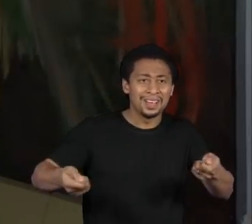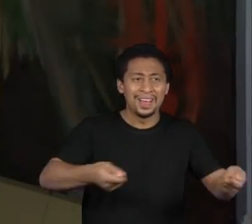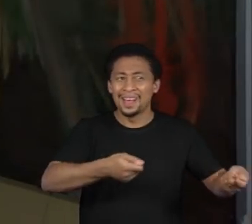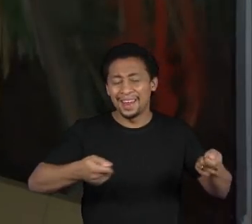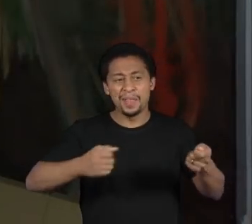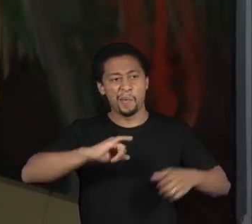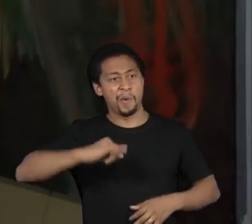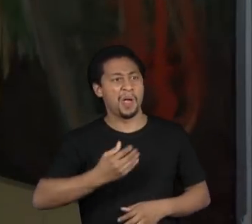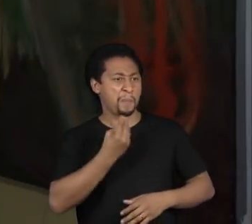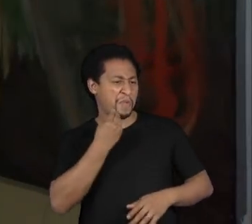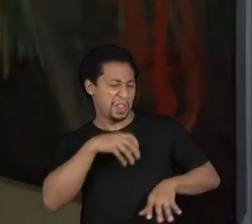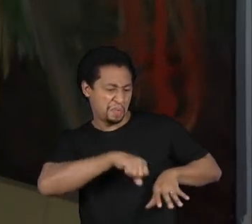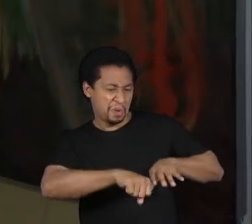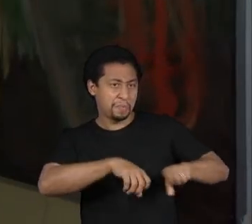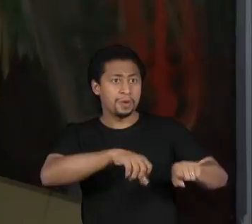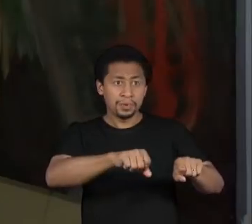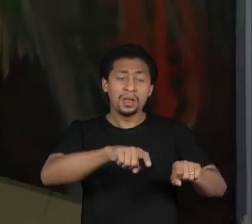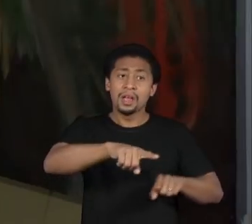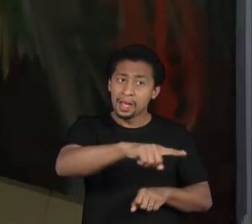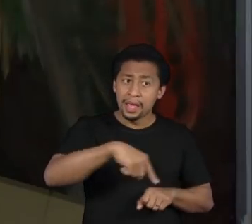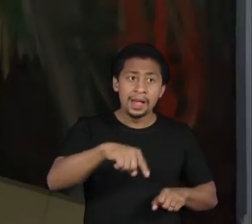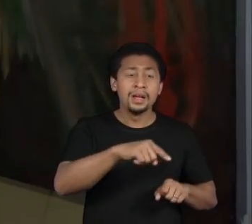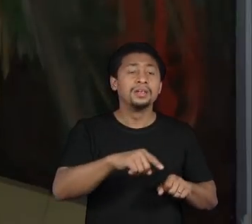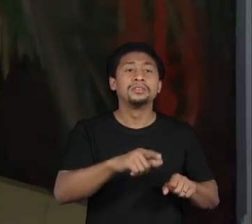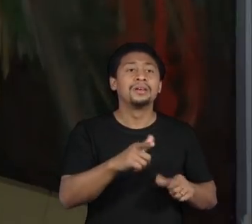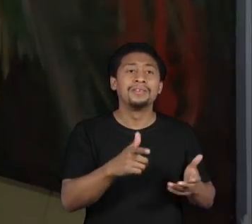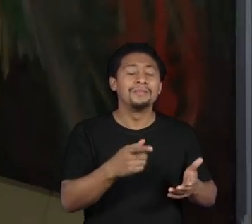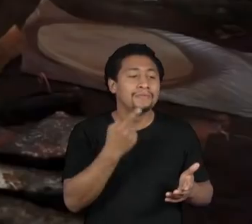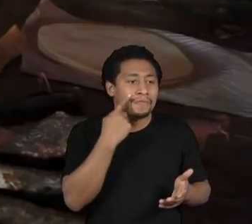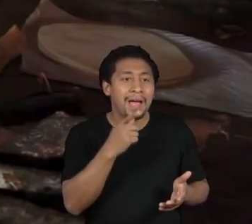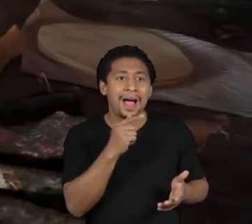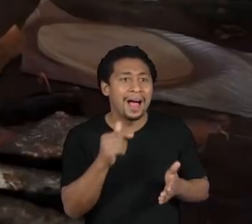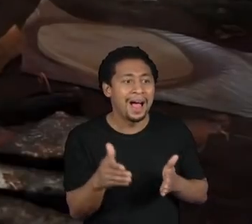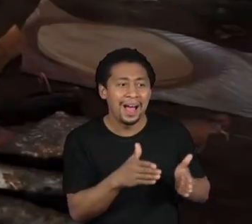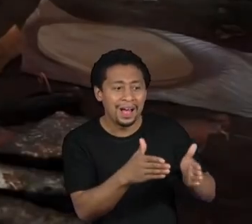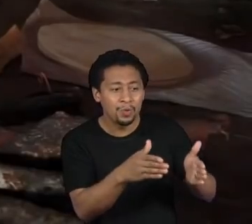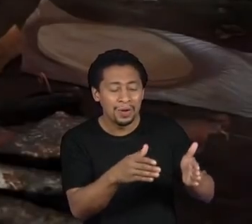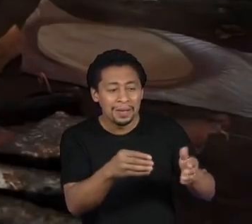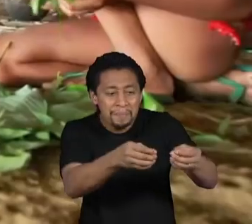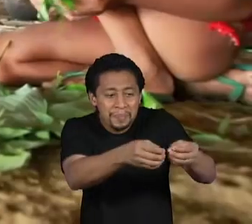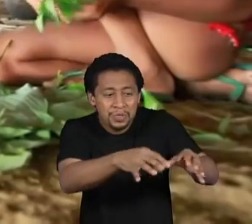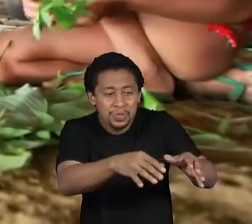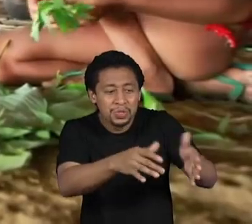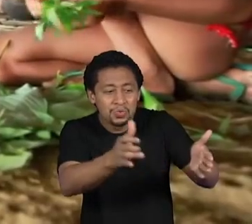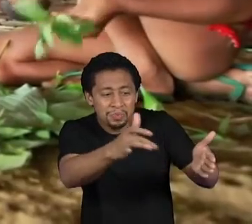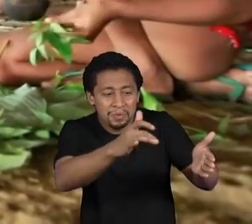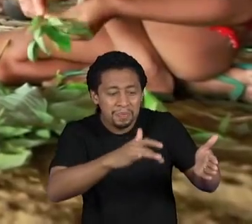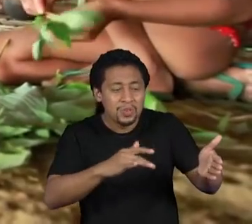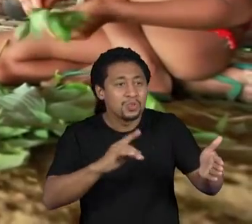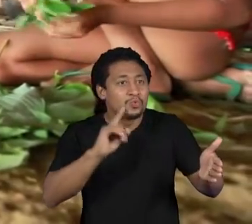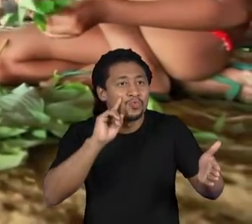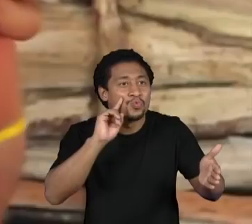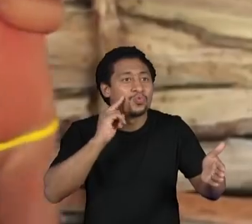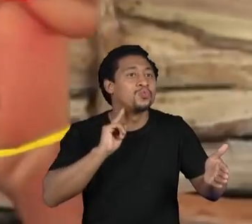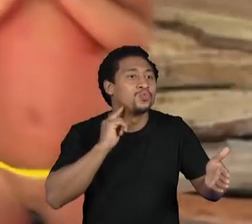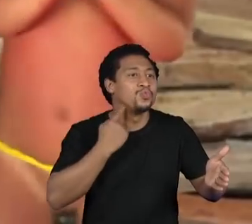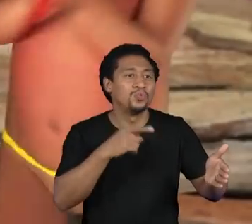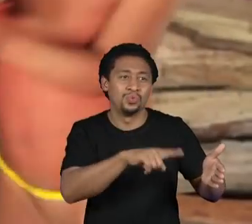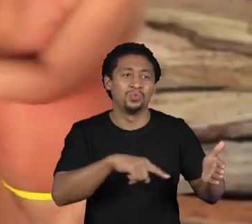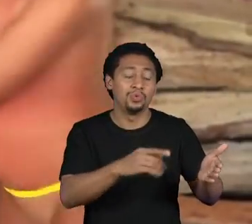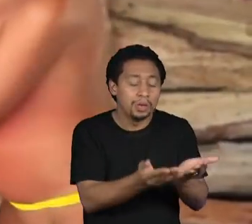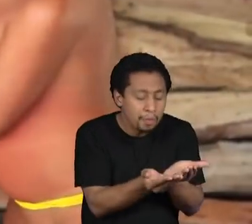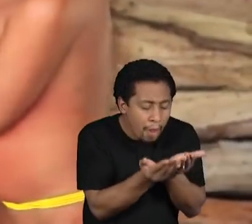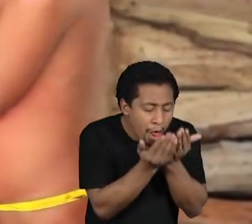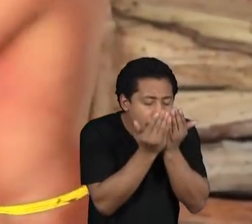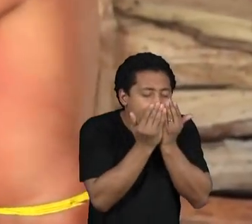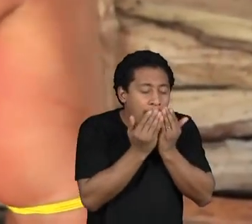vão chegar. Eles bebem água com mercúrio, estão doentes. Crianças estão com cabelo amarelo. Os garimpeiros dão